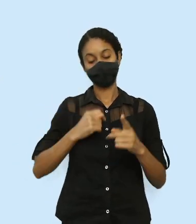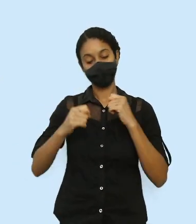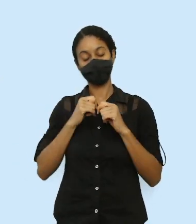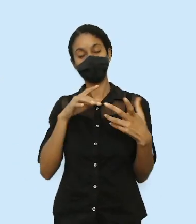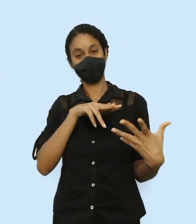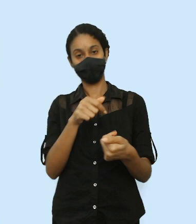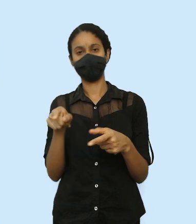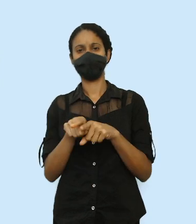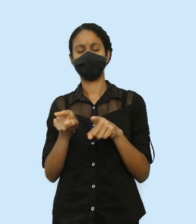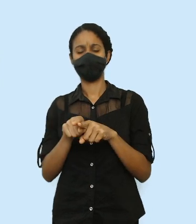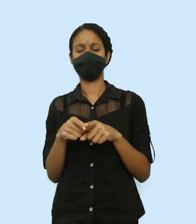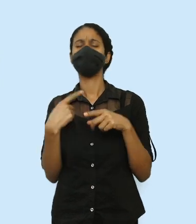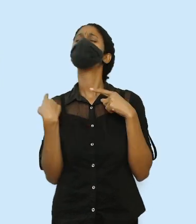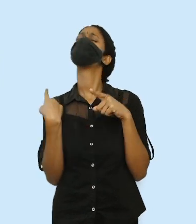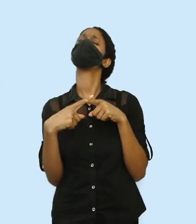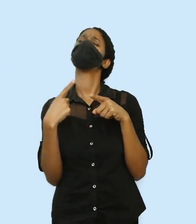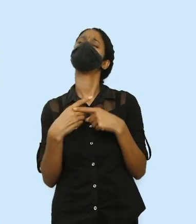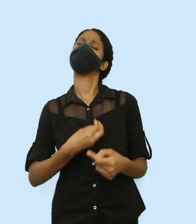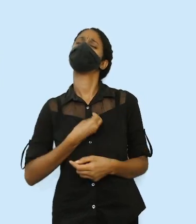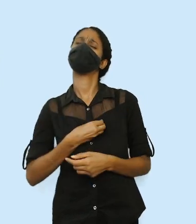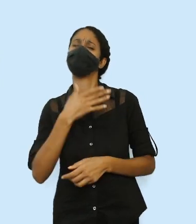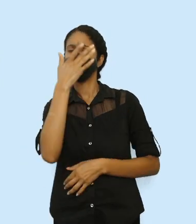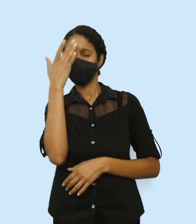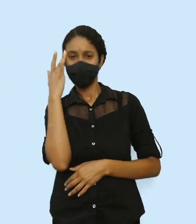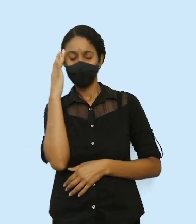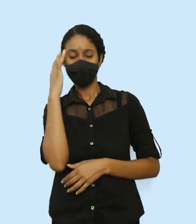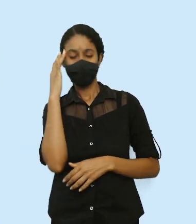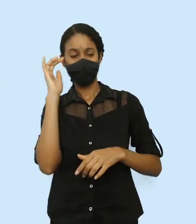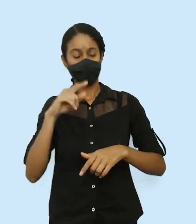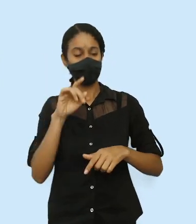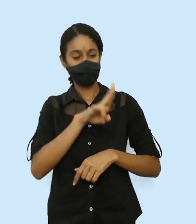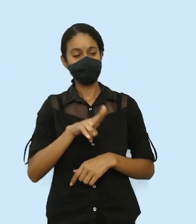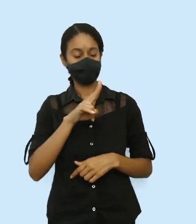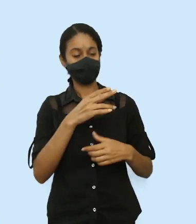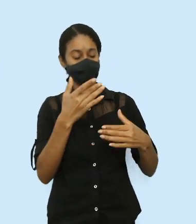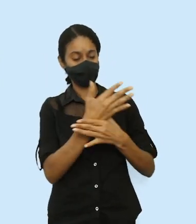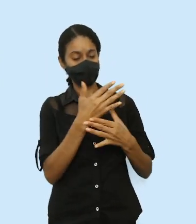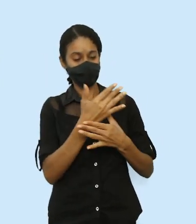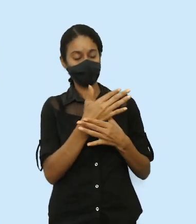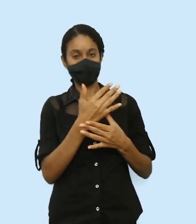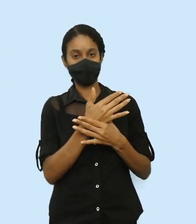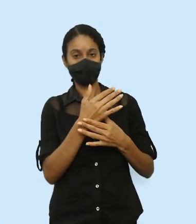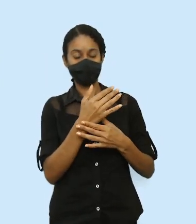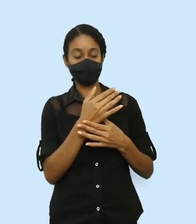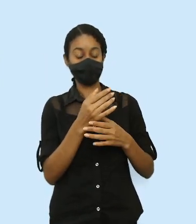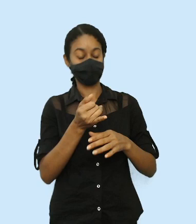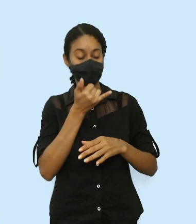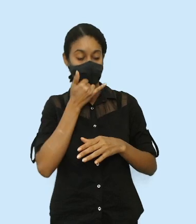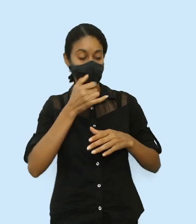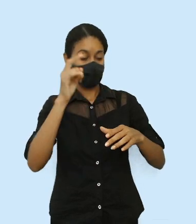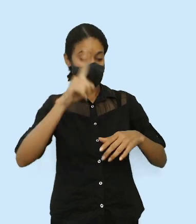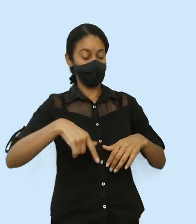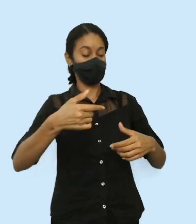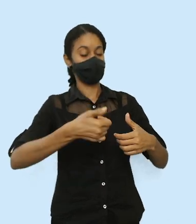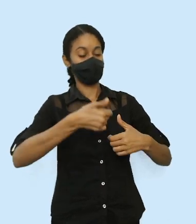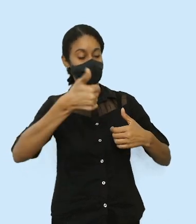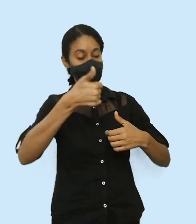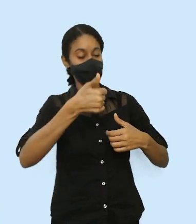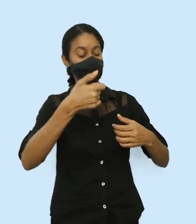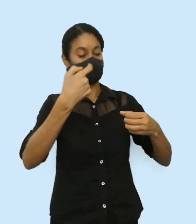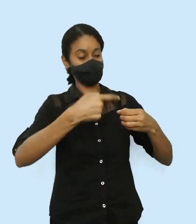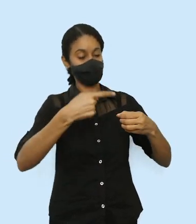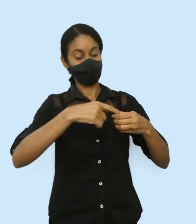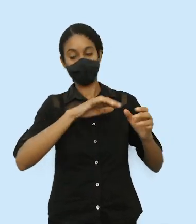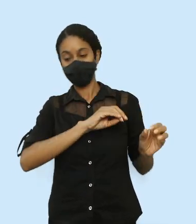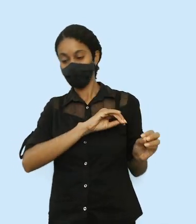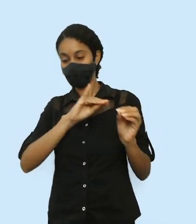que na vida das pessoas? As pessoas passam a se deslocar de um meio que era basicamente urbano e rural, perdão, e vão para um meio urbano